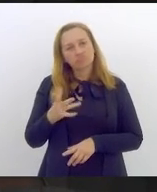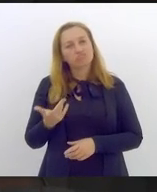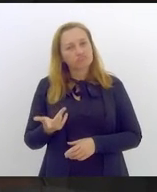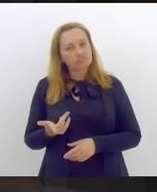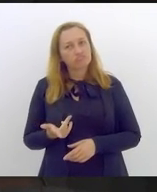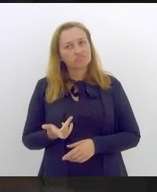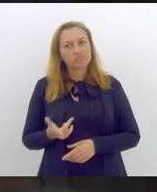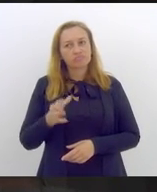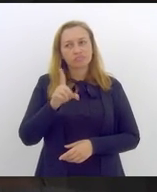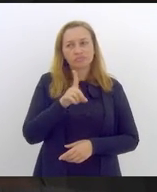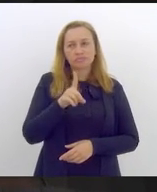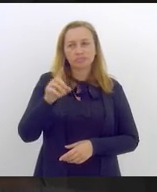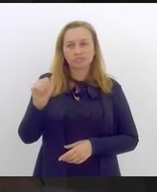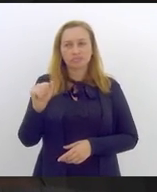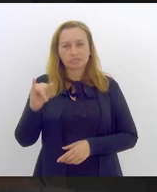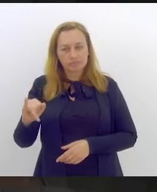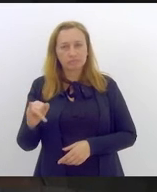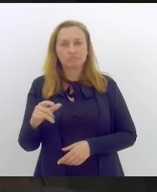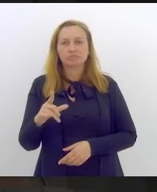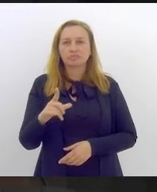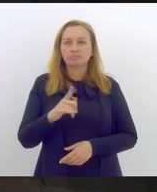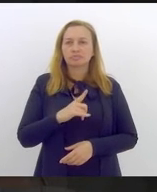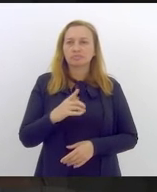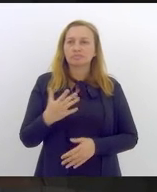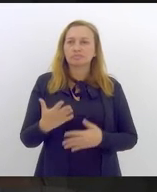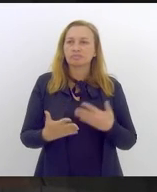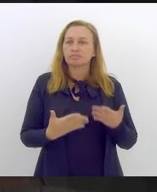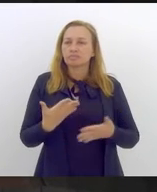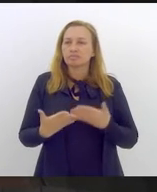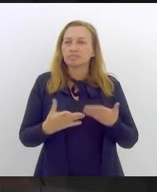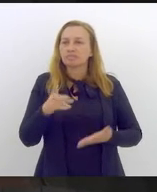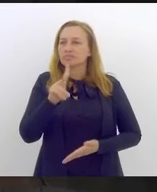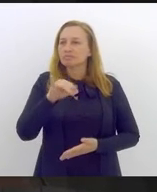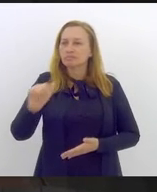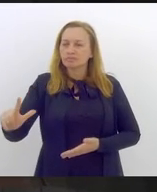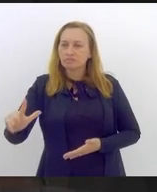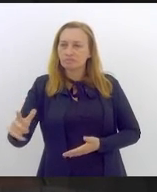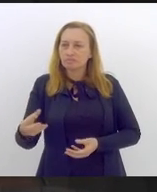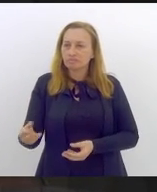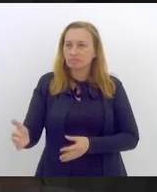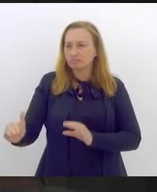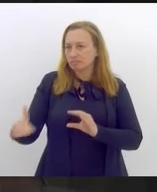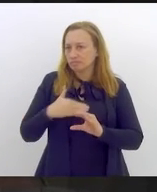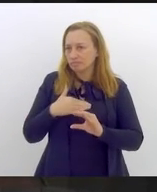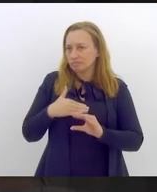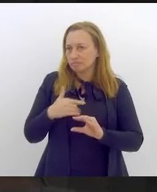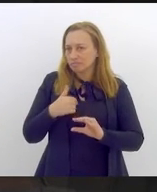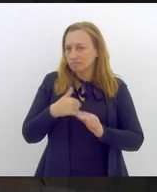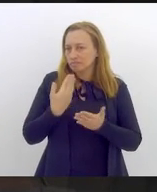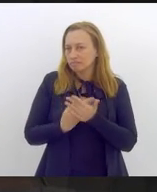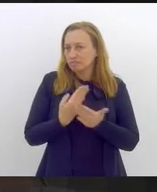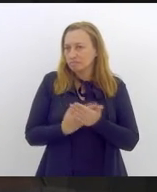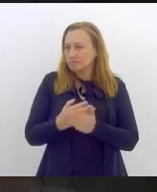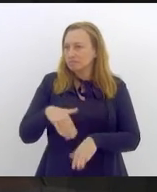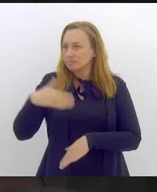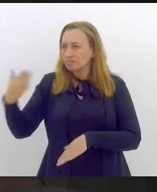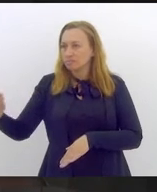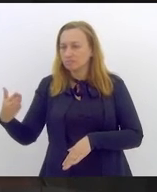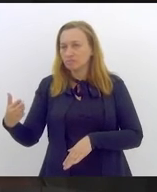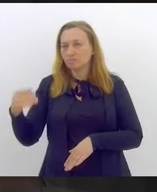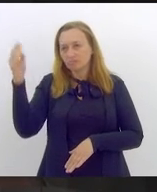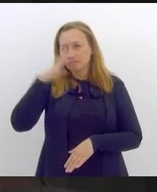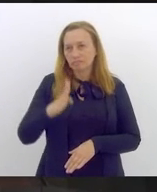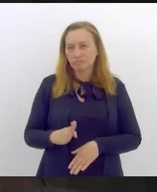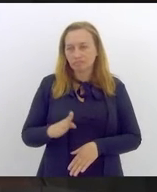se teve a gentileza Val de mandar para mim quando eu tava estudando fora do Brasil com bolsa de